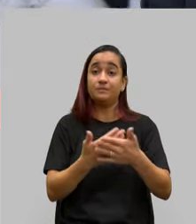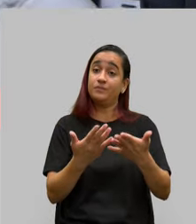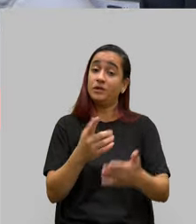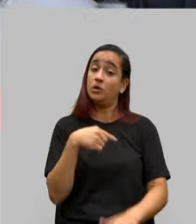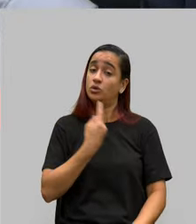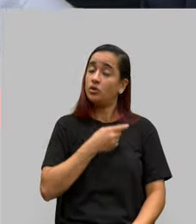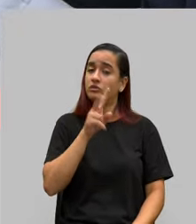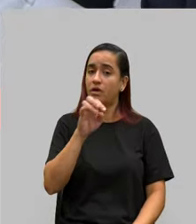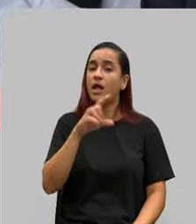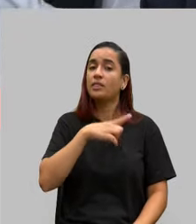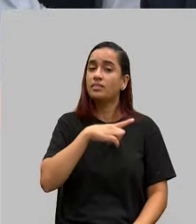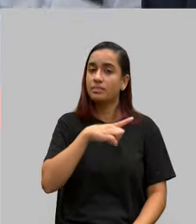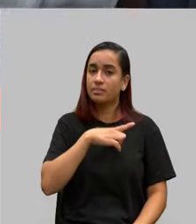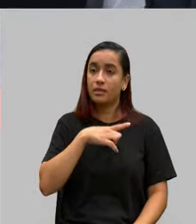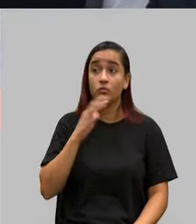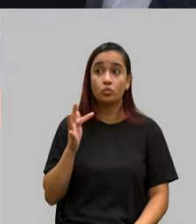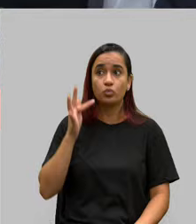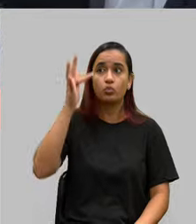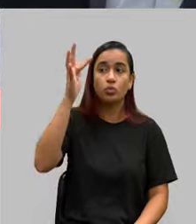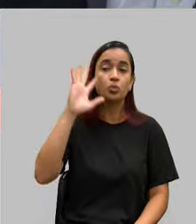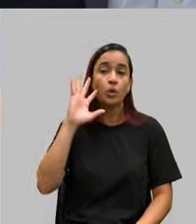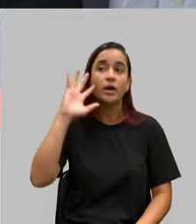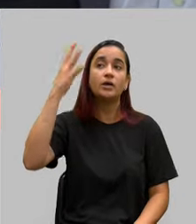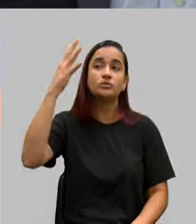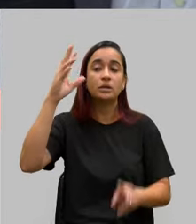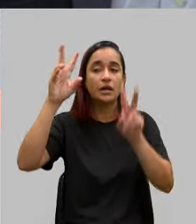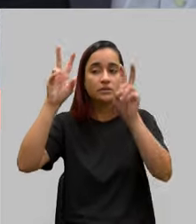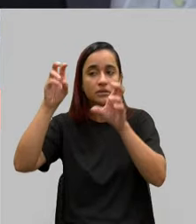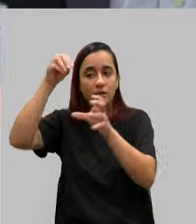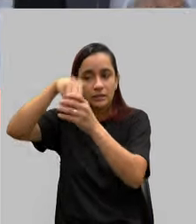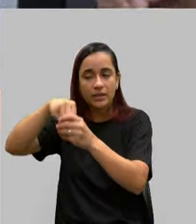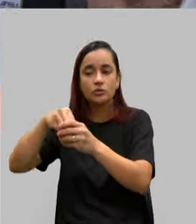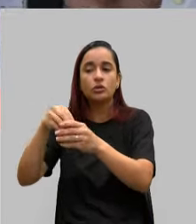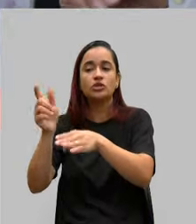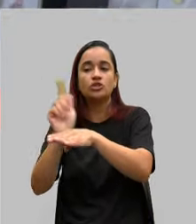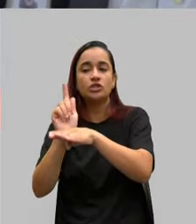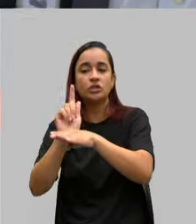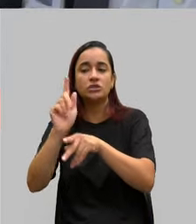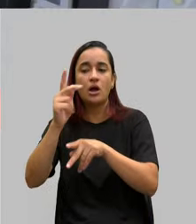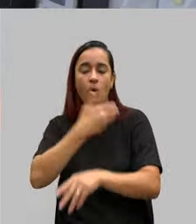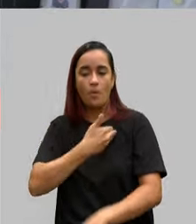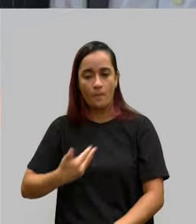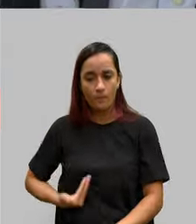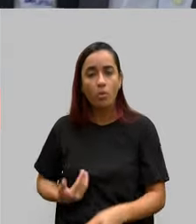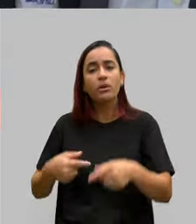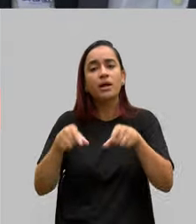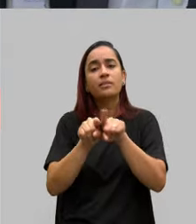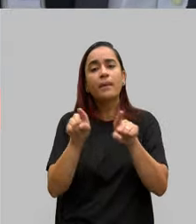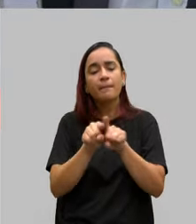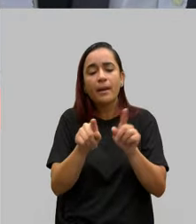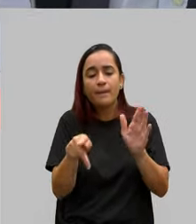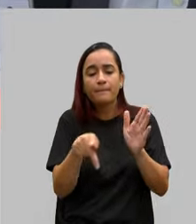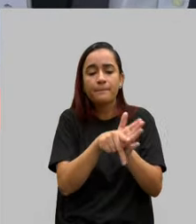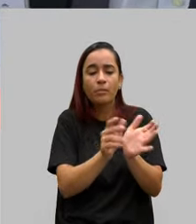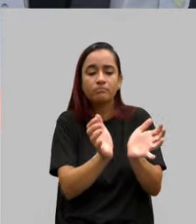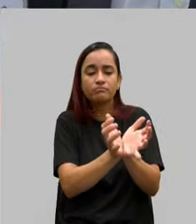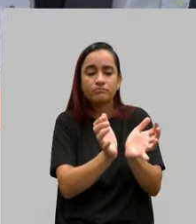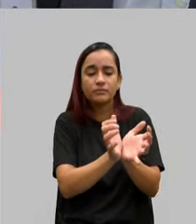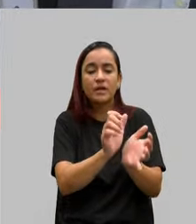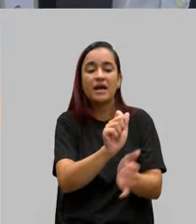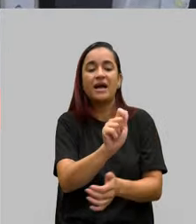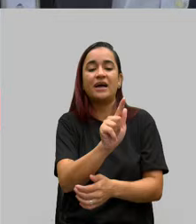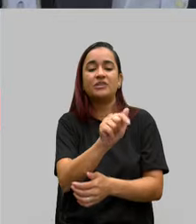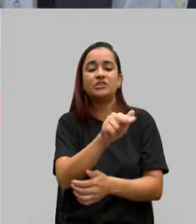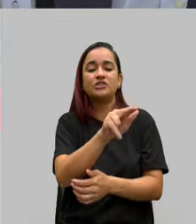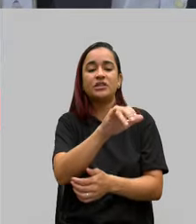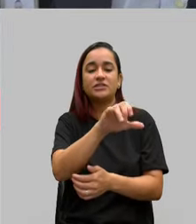tanto em relação à gestão pública quanto em relação à própria a as próprias agências reg reguladoras né